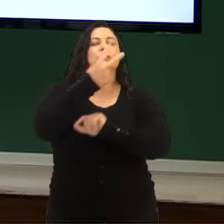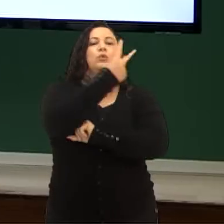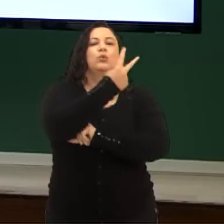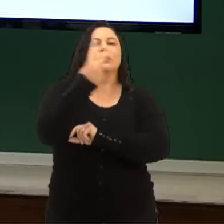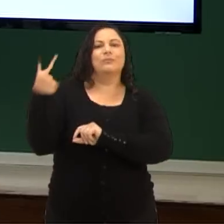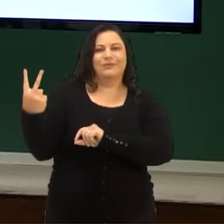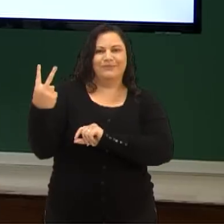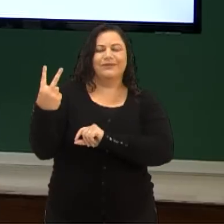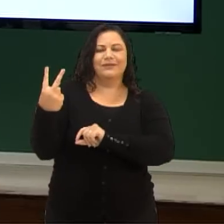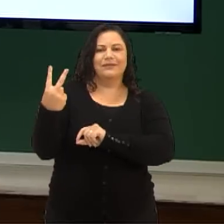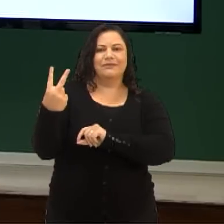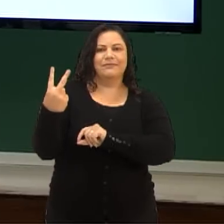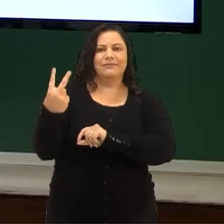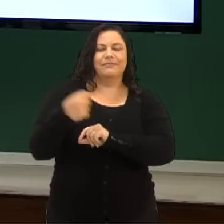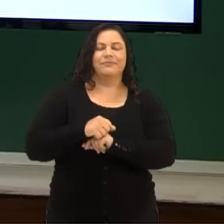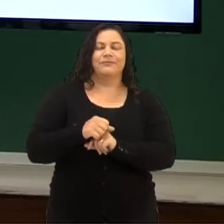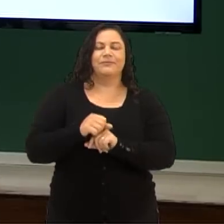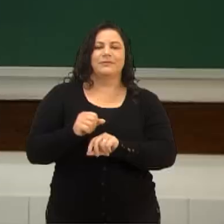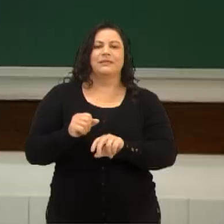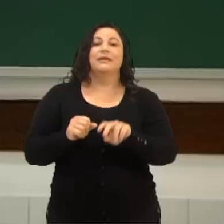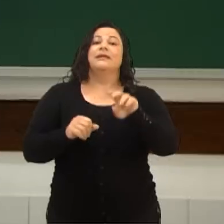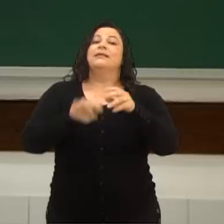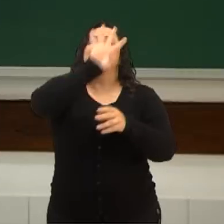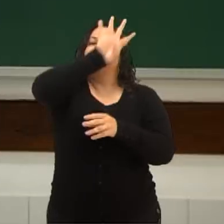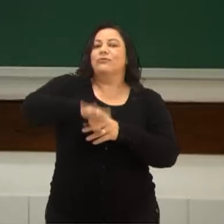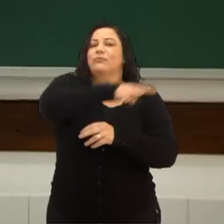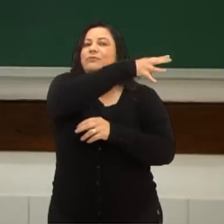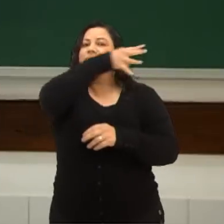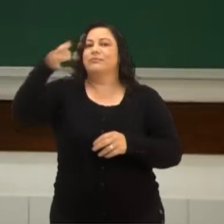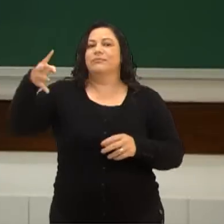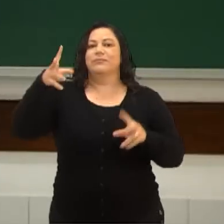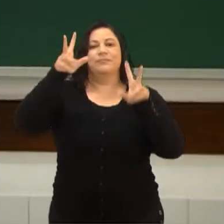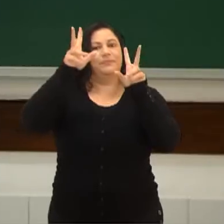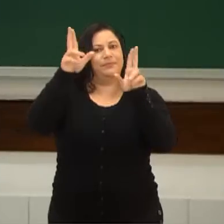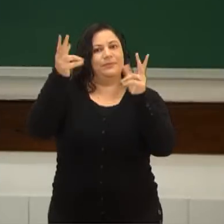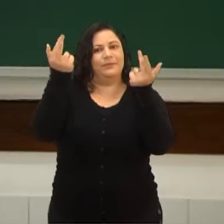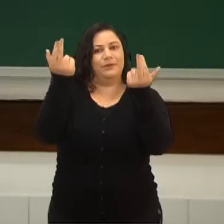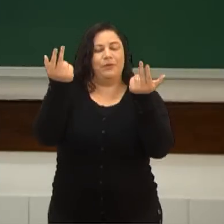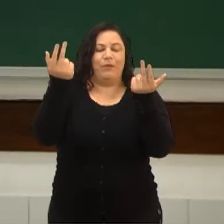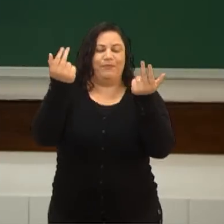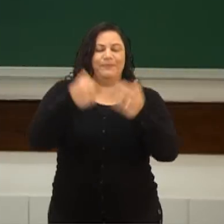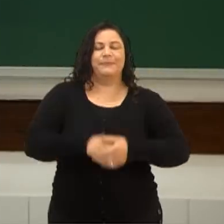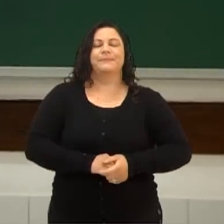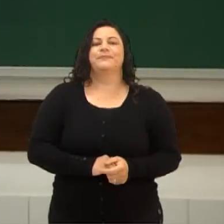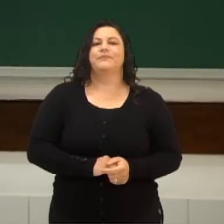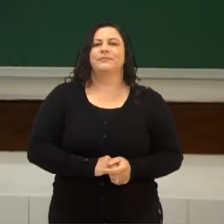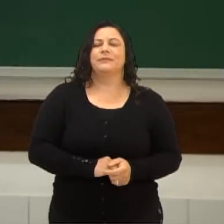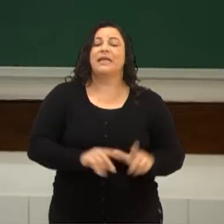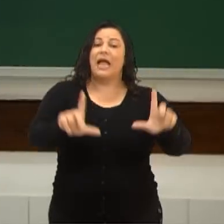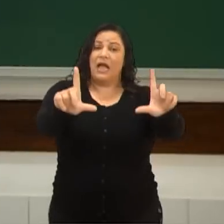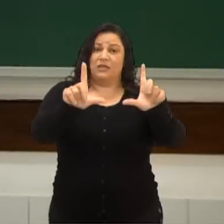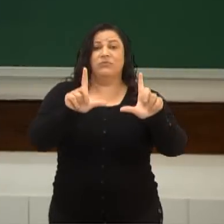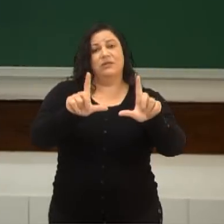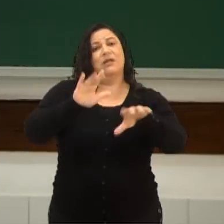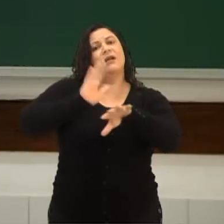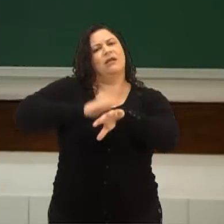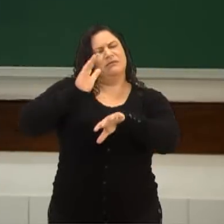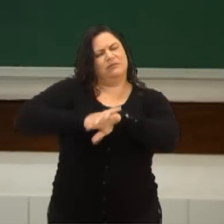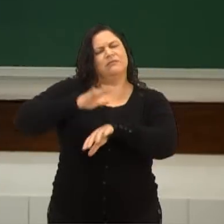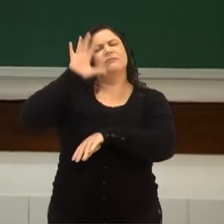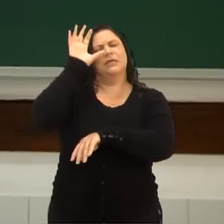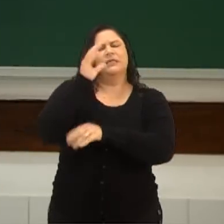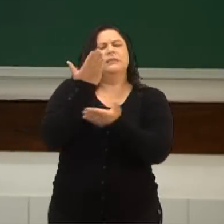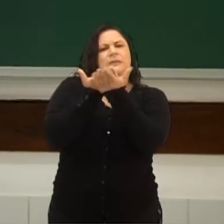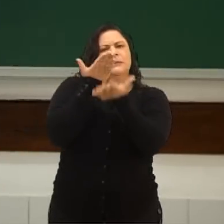por 2, 2 linhas, 2 colunas. Vou falar um negócio para vocês. As matrizes quadradas são as mais vistas. Por quê?